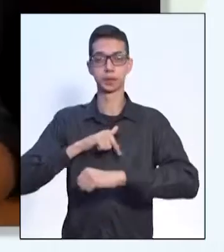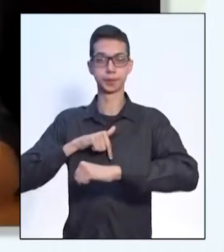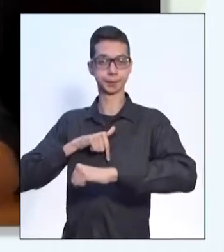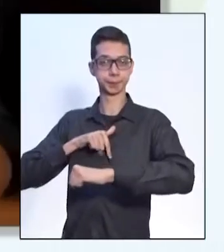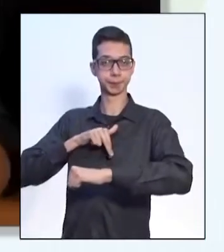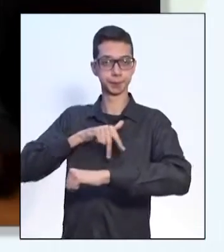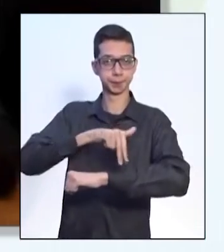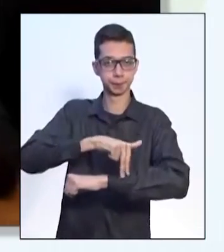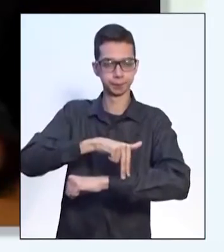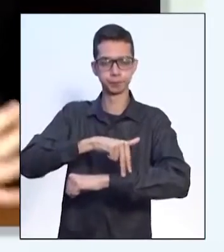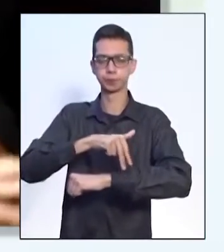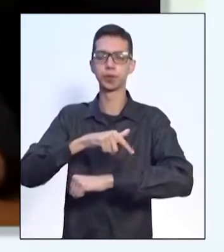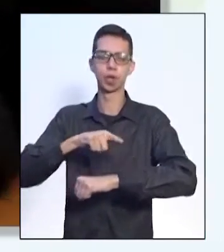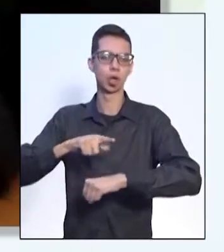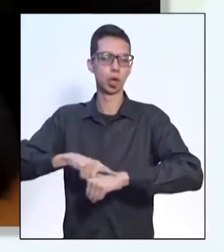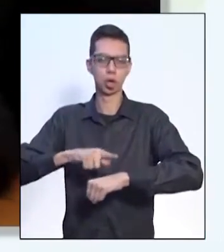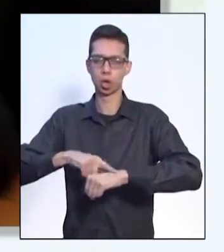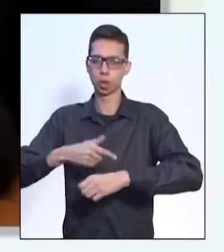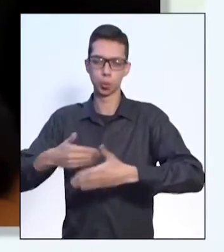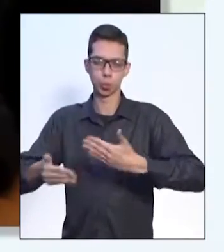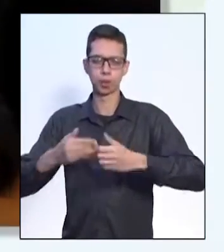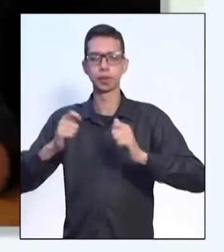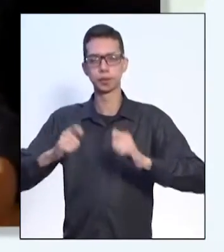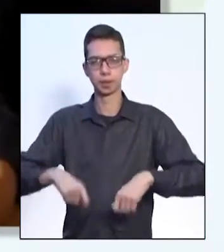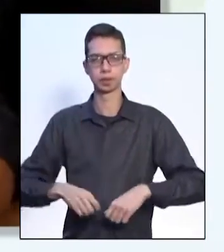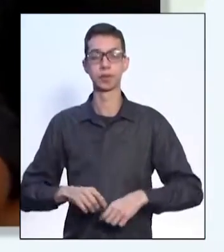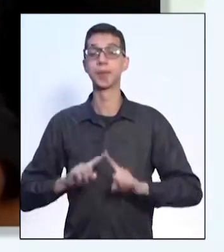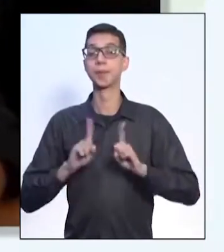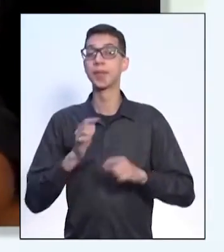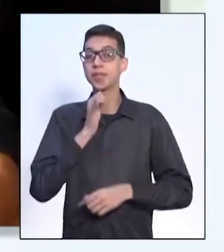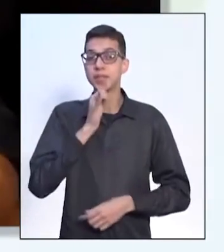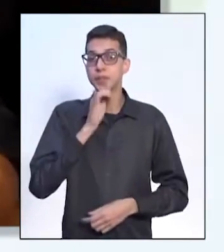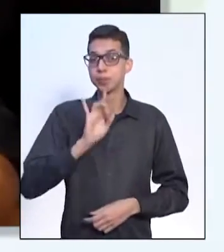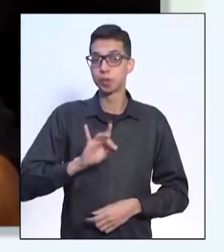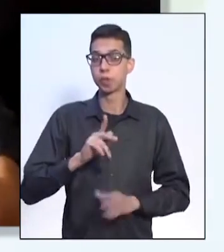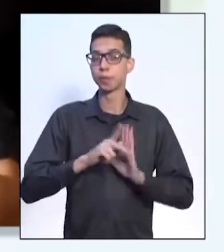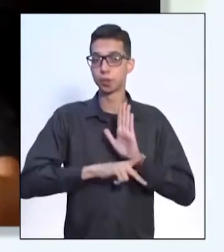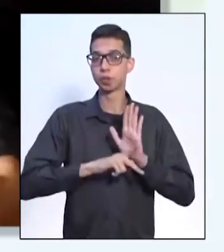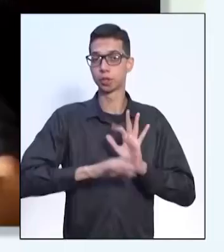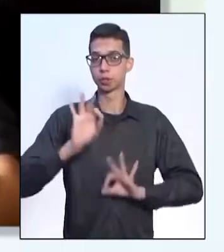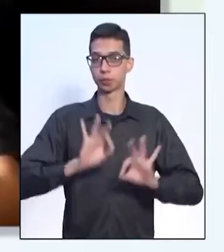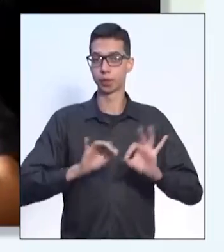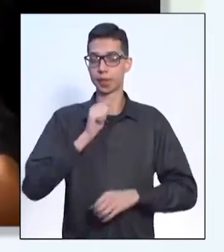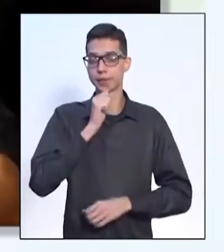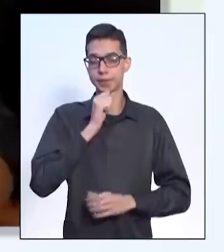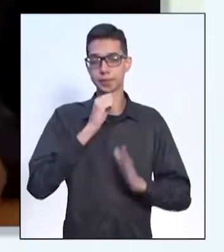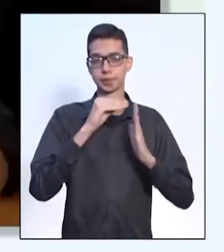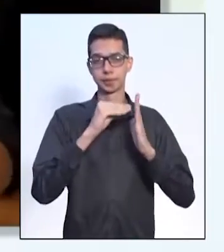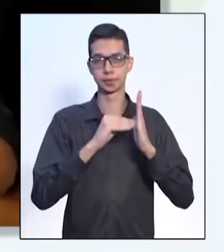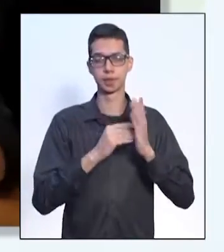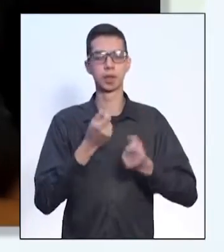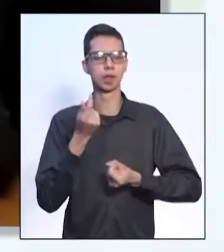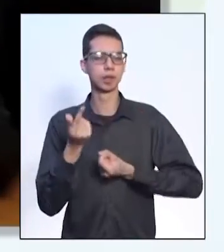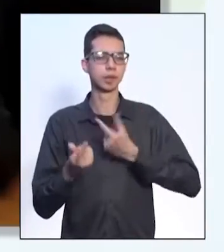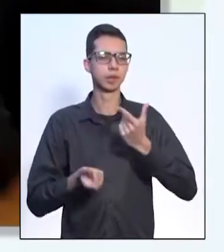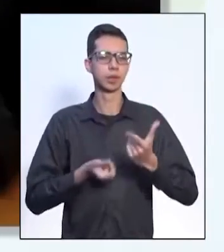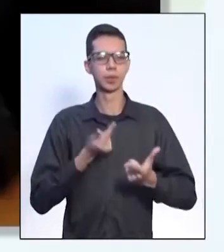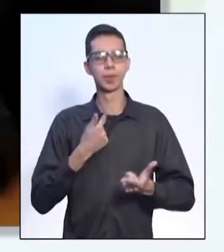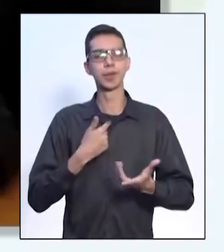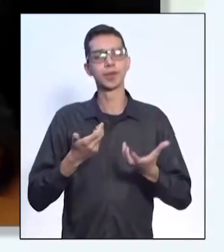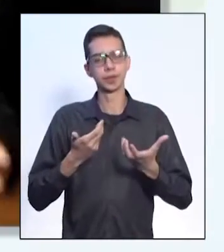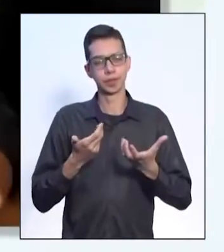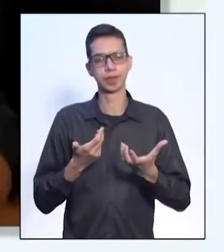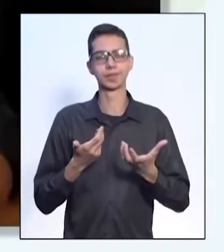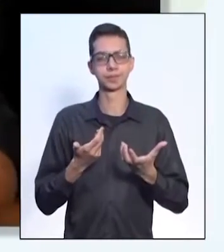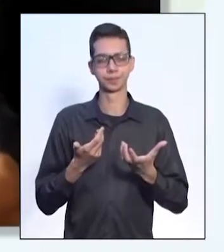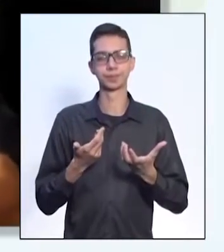né? Mas são só exemplos. Lógico, é um projeto em construção que vai representar algumas coisas que eu gostaria de ver